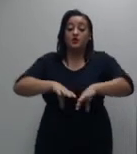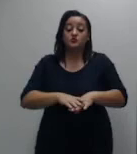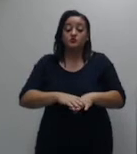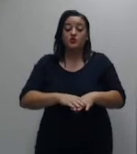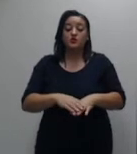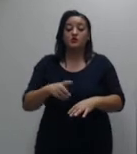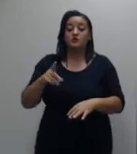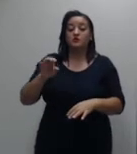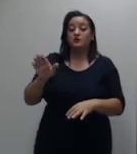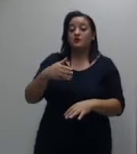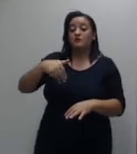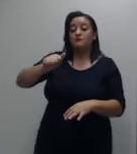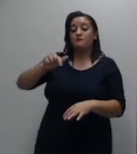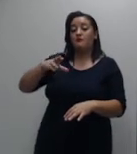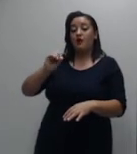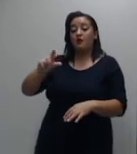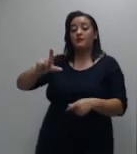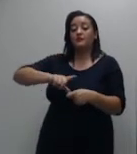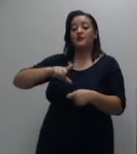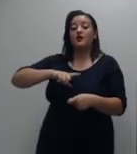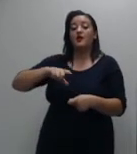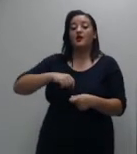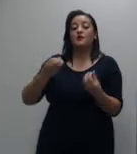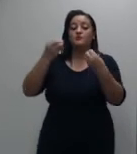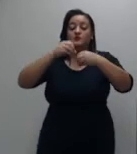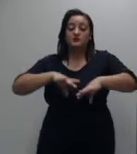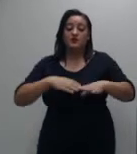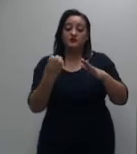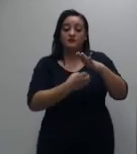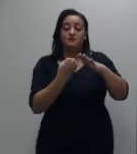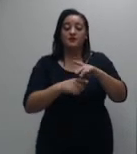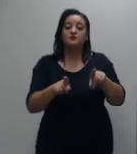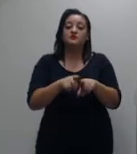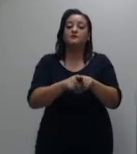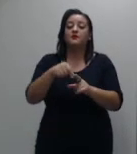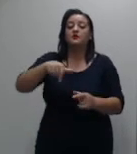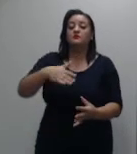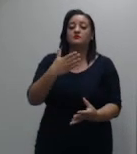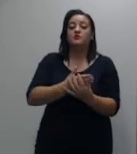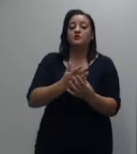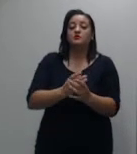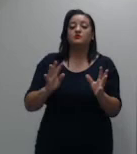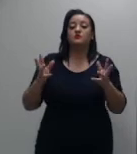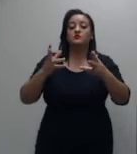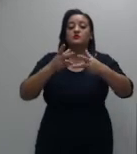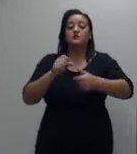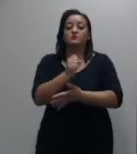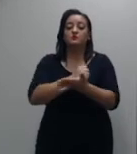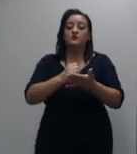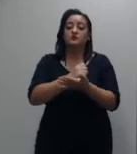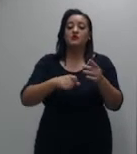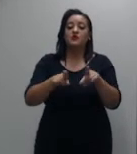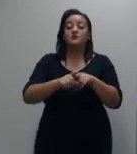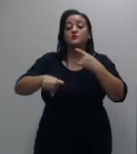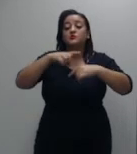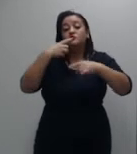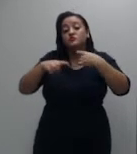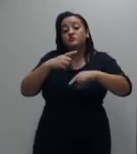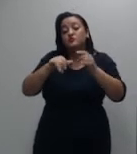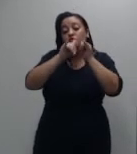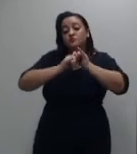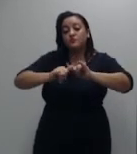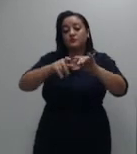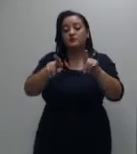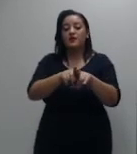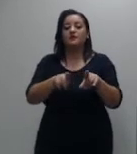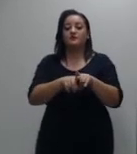mato teria causado as empresas do grupo opportunity EA sensação é totalmente fundada nas instruções de publicações